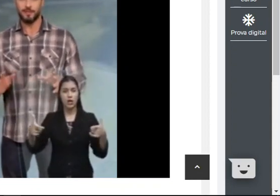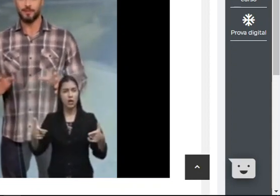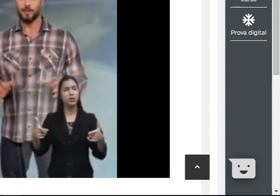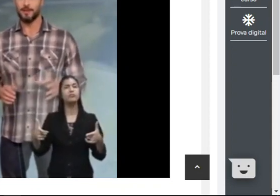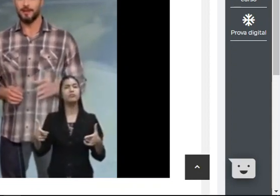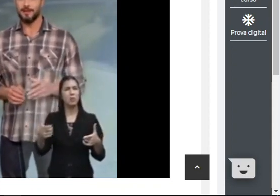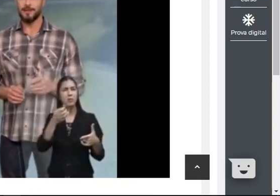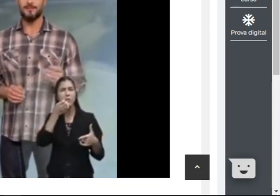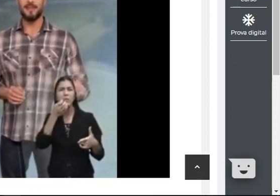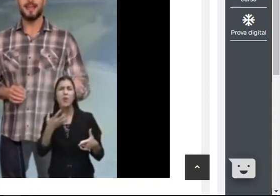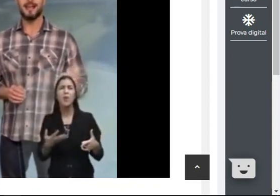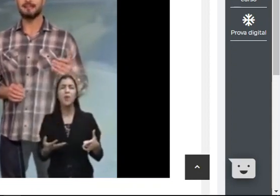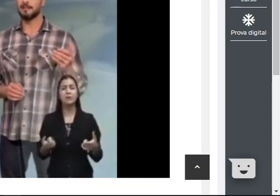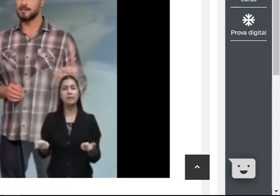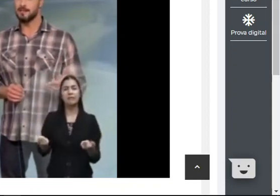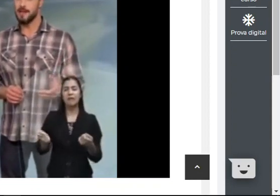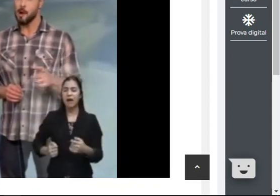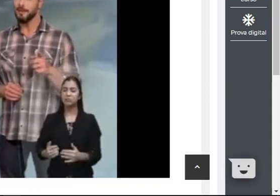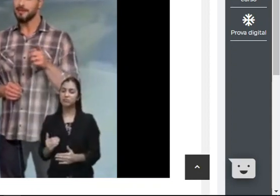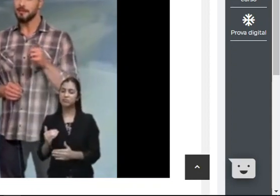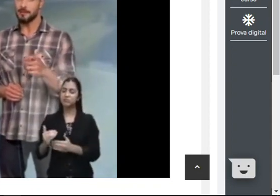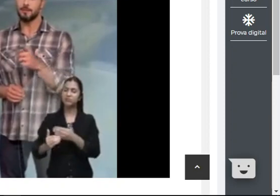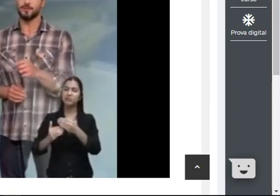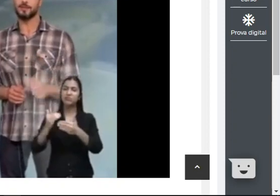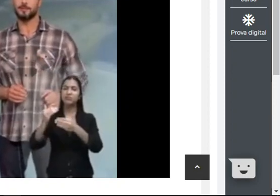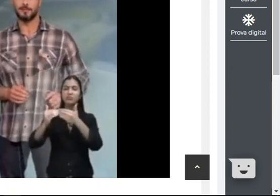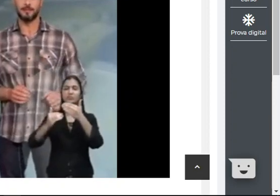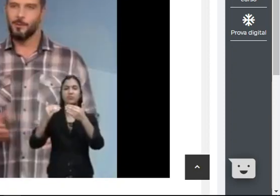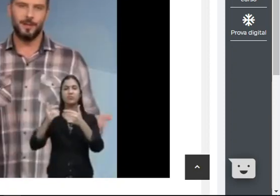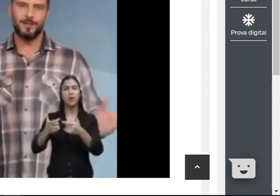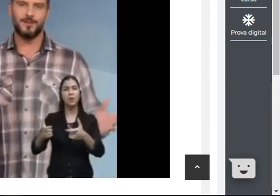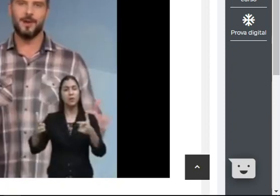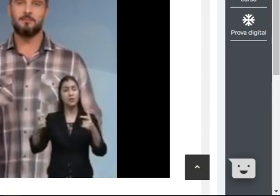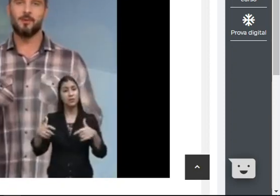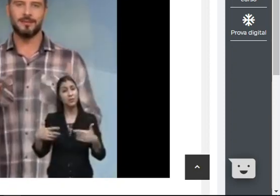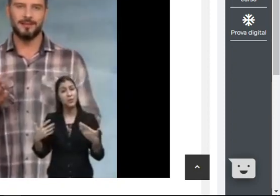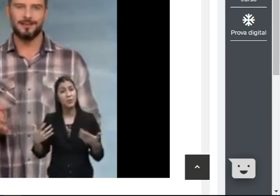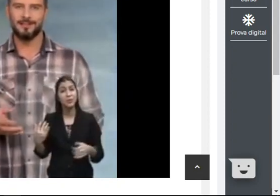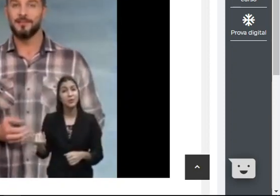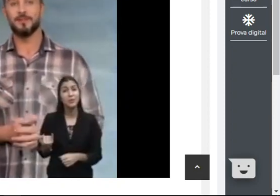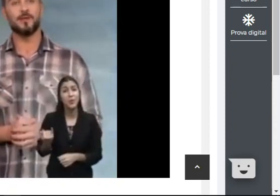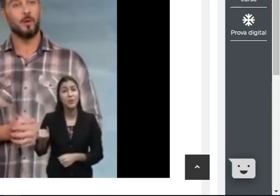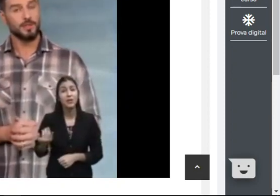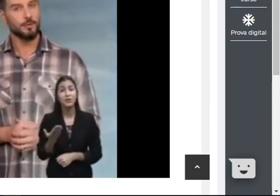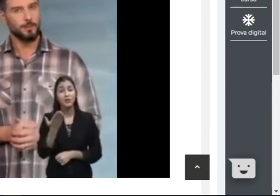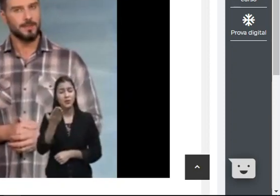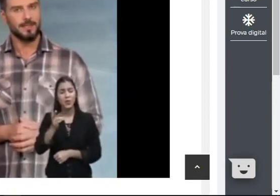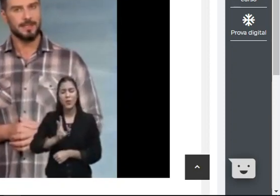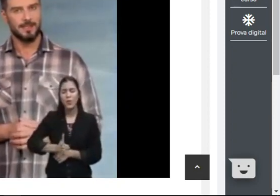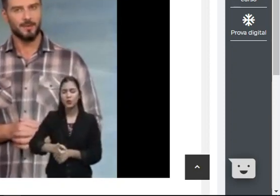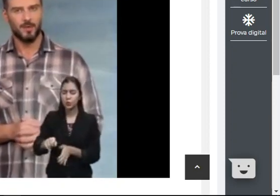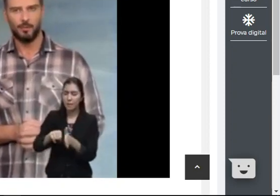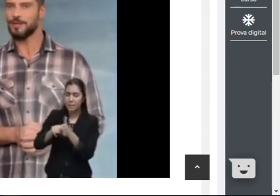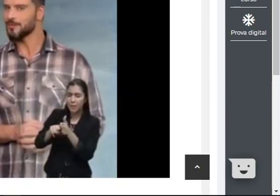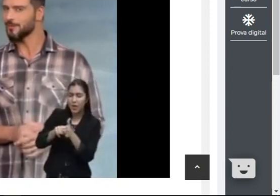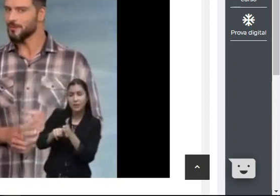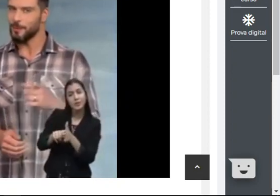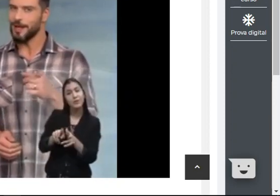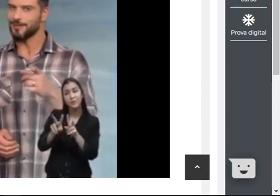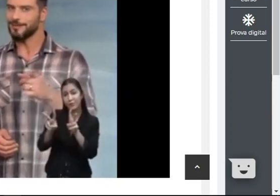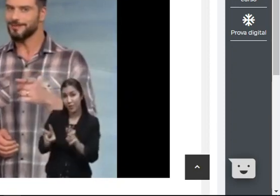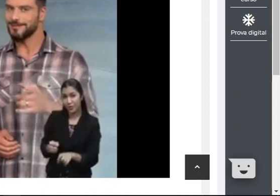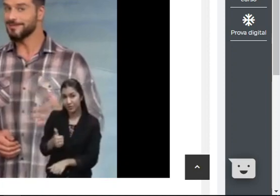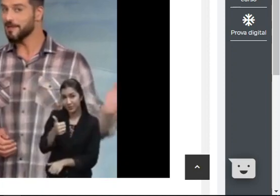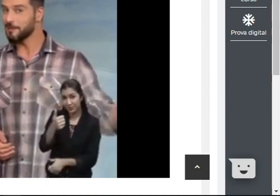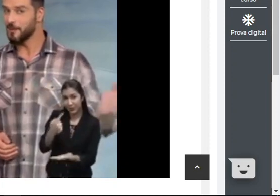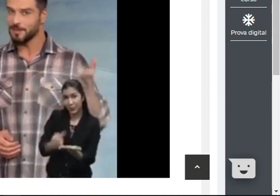setor promissor, que vem a cada dia aumentando a sua demanda. Por isso, é importante que você continue pesquisando sobre o assunto,